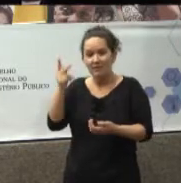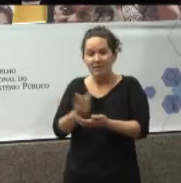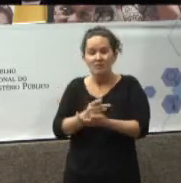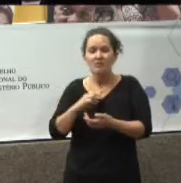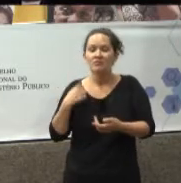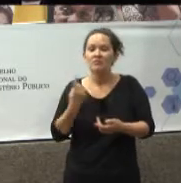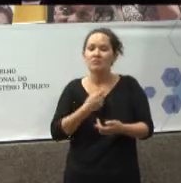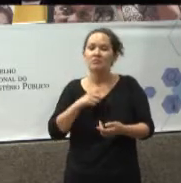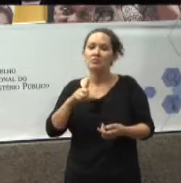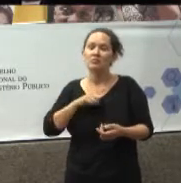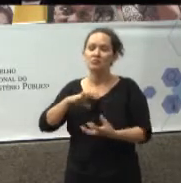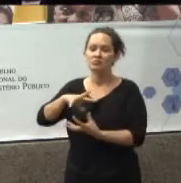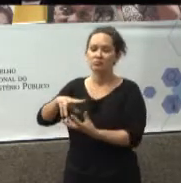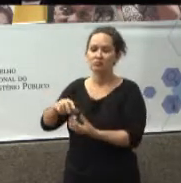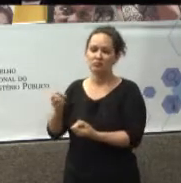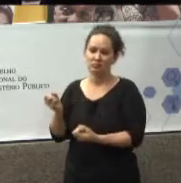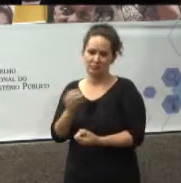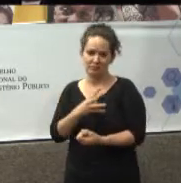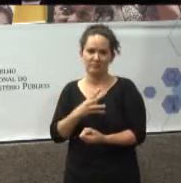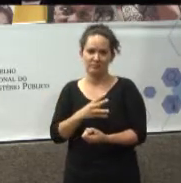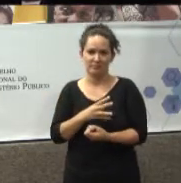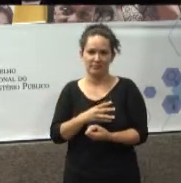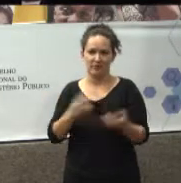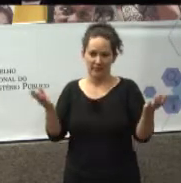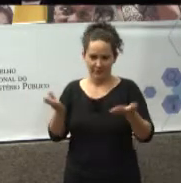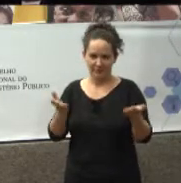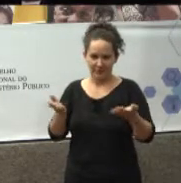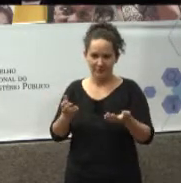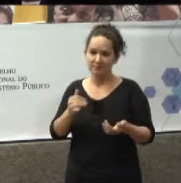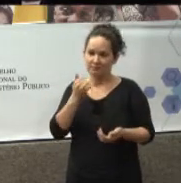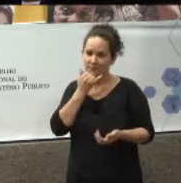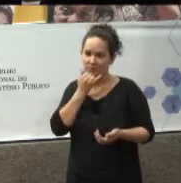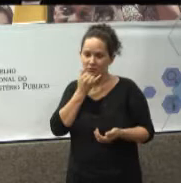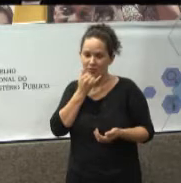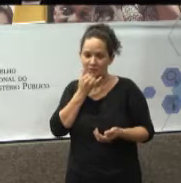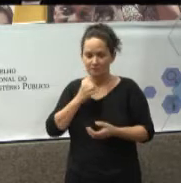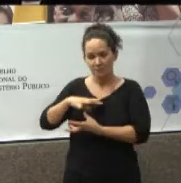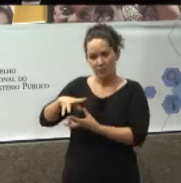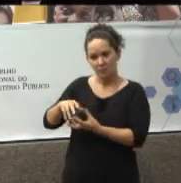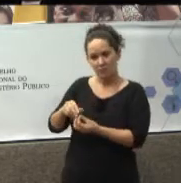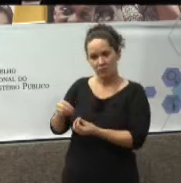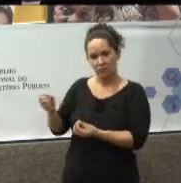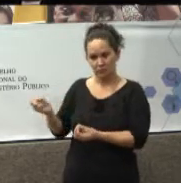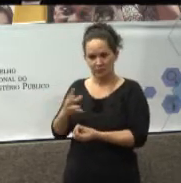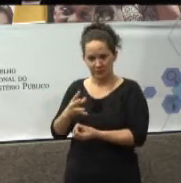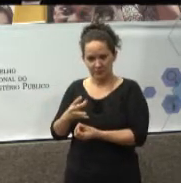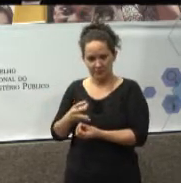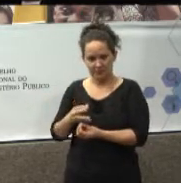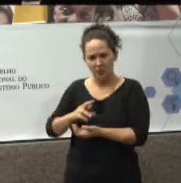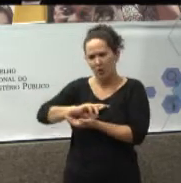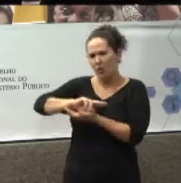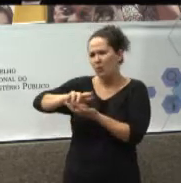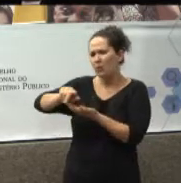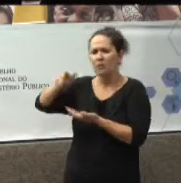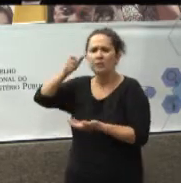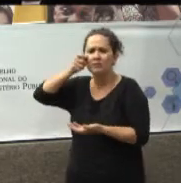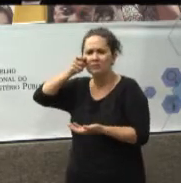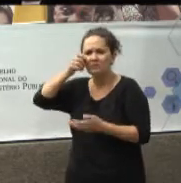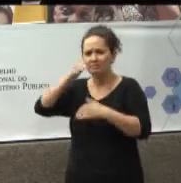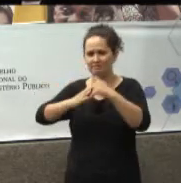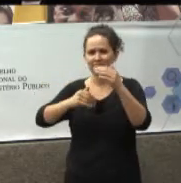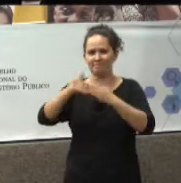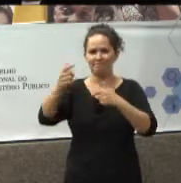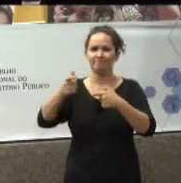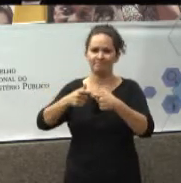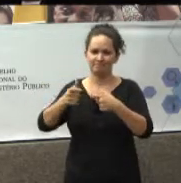do mundo moderno meu deus desculpe no mundo moderno nós temos múltiplos interesses na prática da